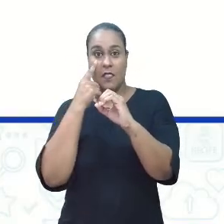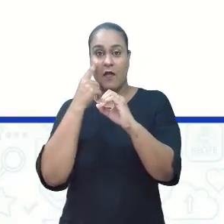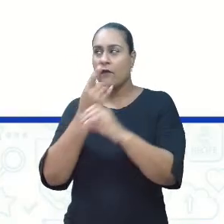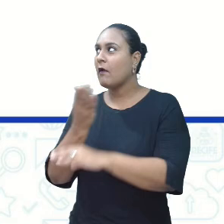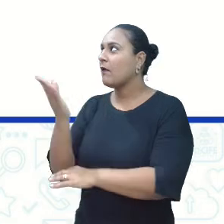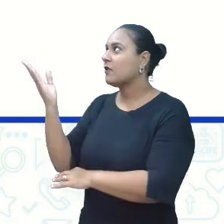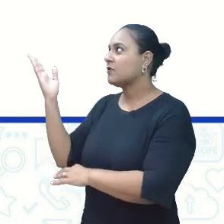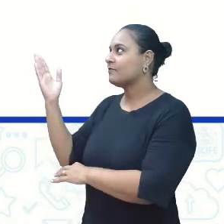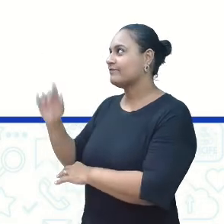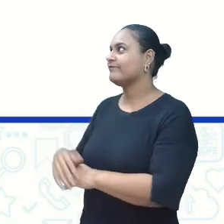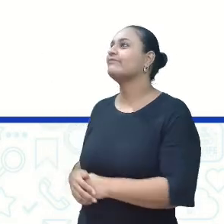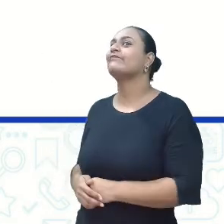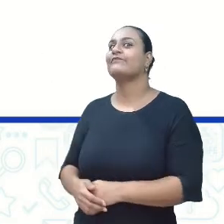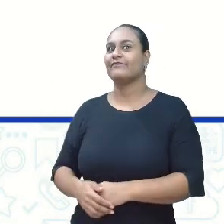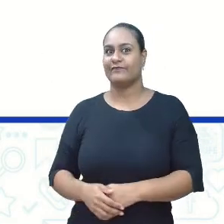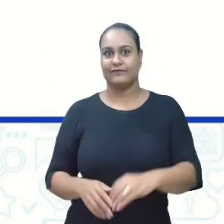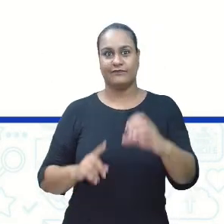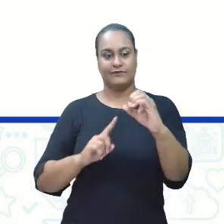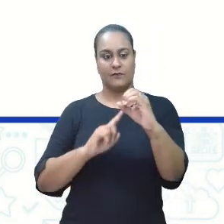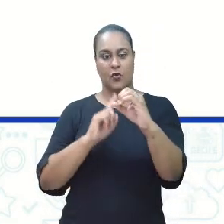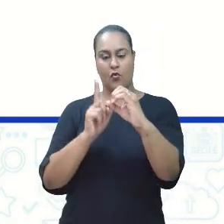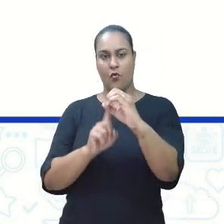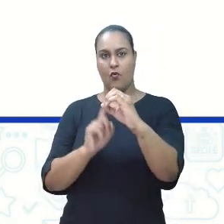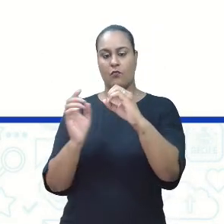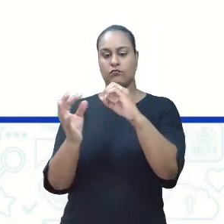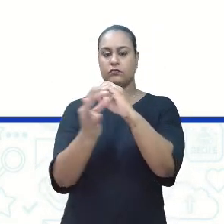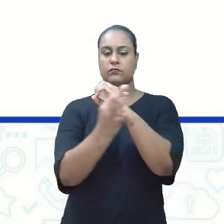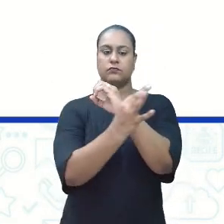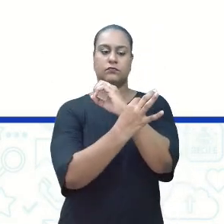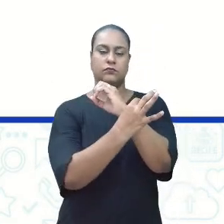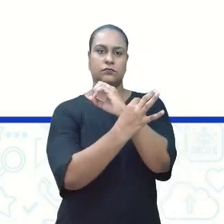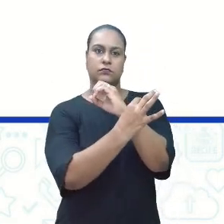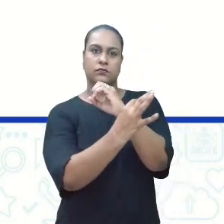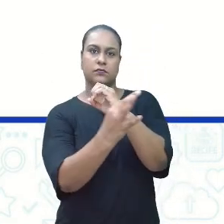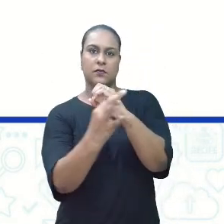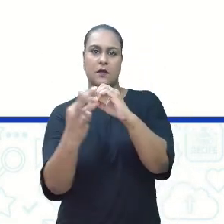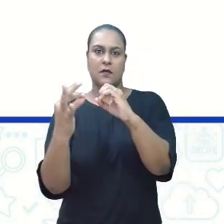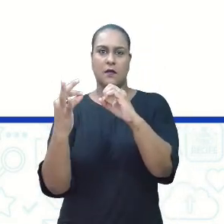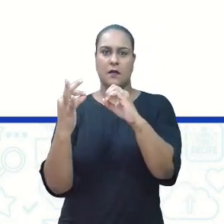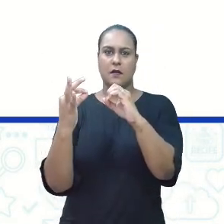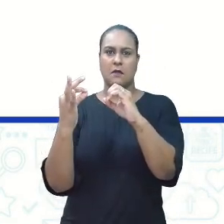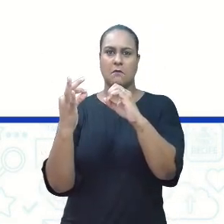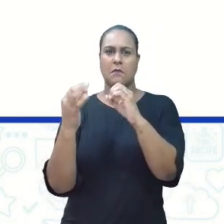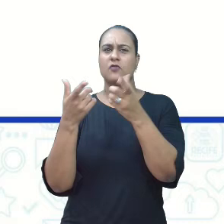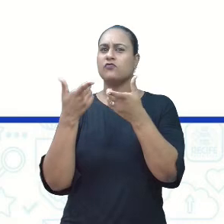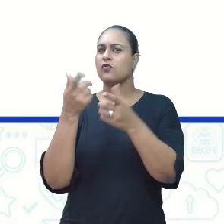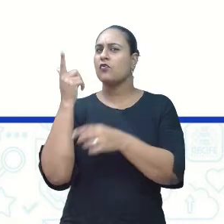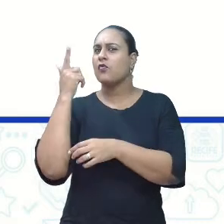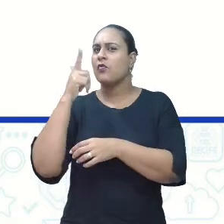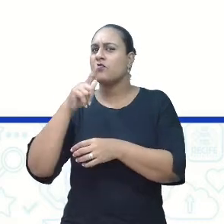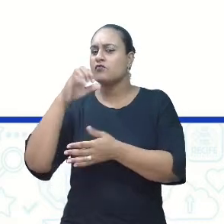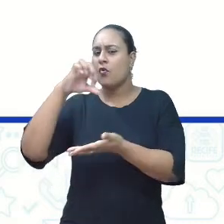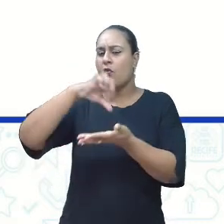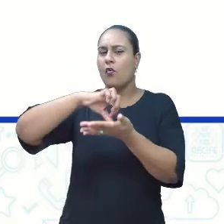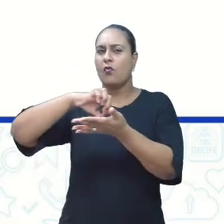tela, nós dividimos nosso globo terrestre para nós podermos nos localizarmos